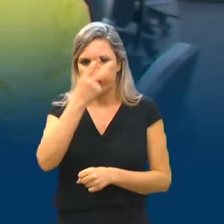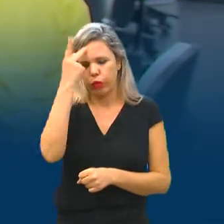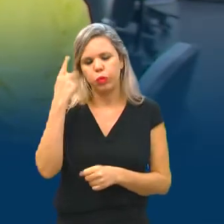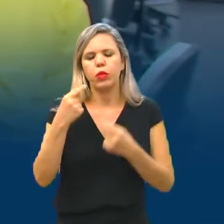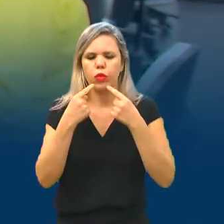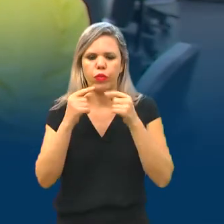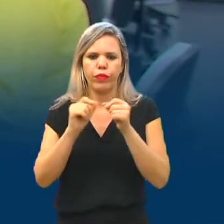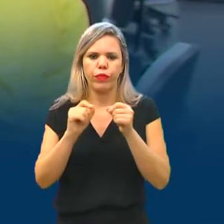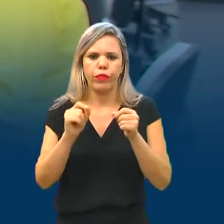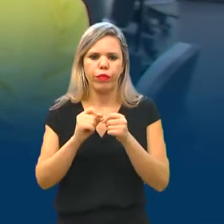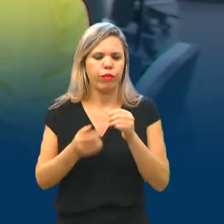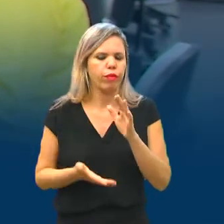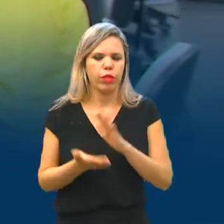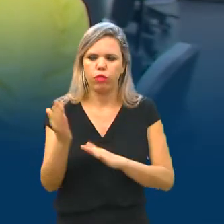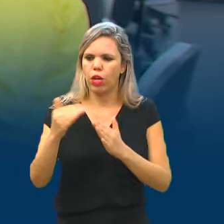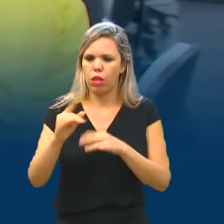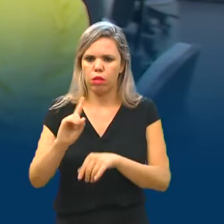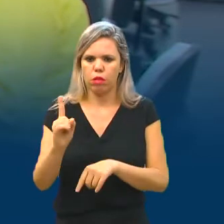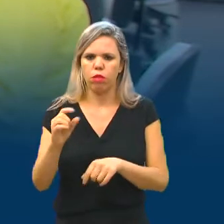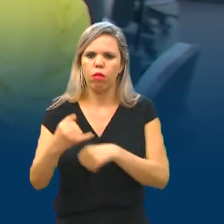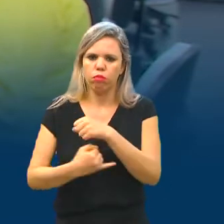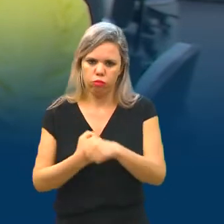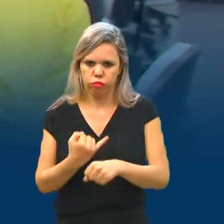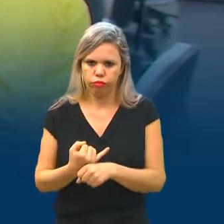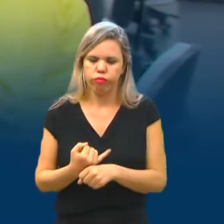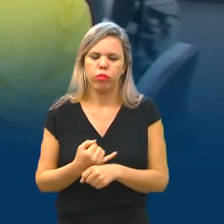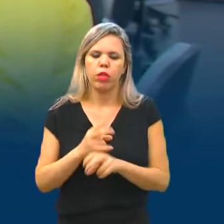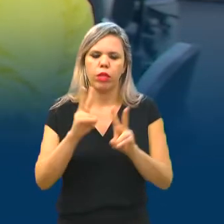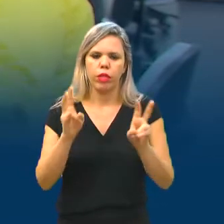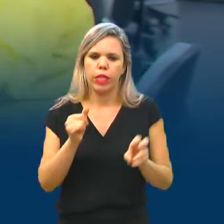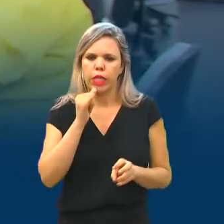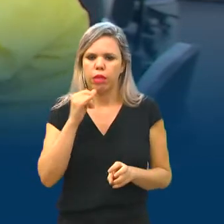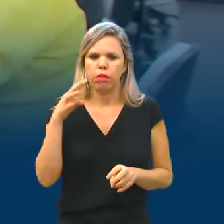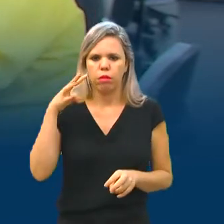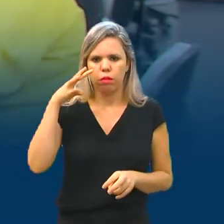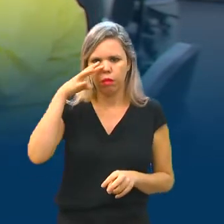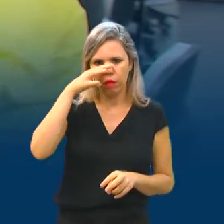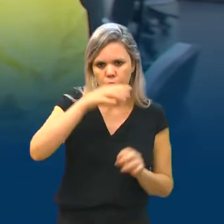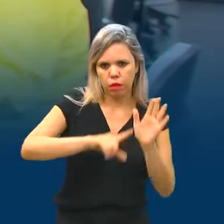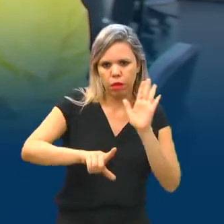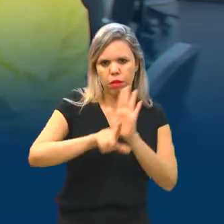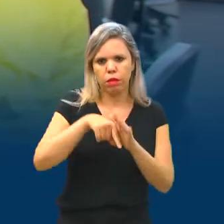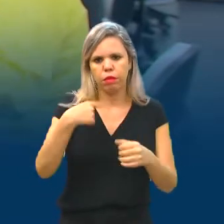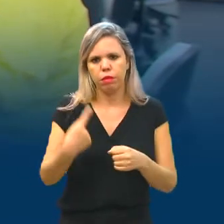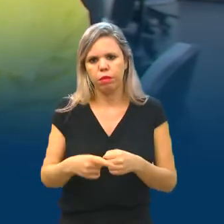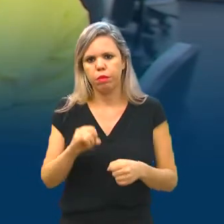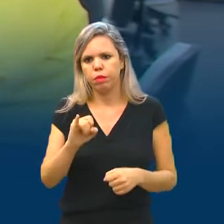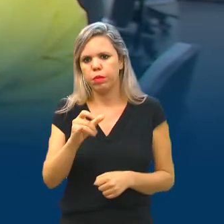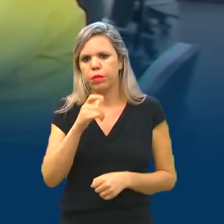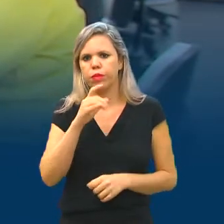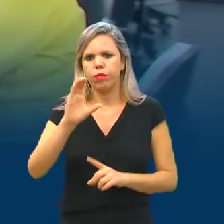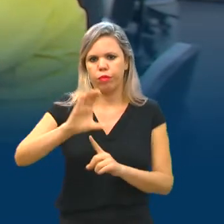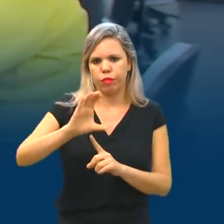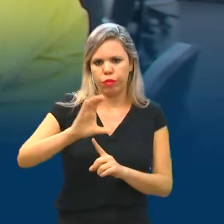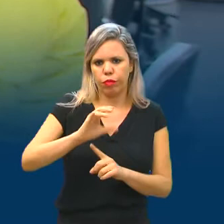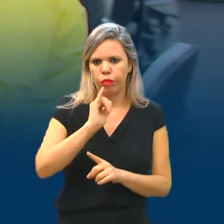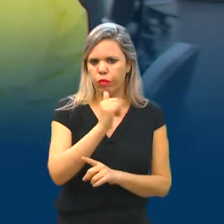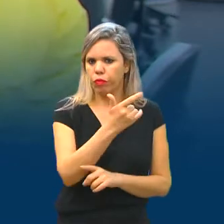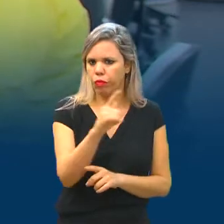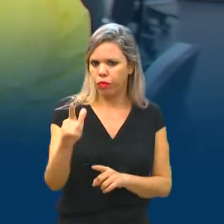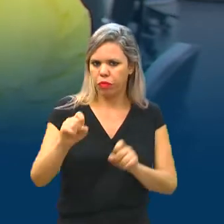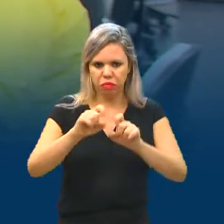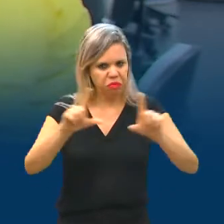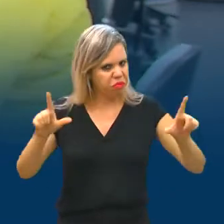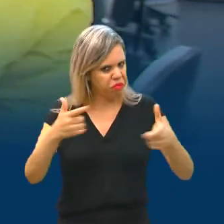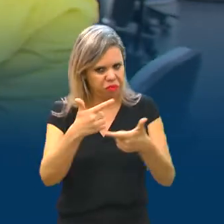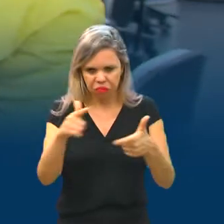onde ele pode fazer a reclamação sem sair de casa. E em se tratando do descumprimento da lei municipal, caso o consumidor informe que não